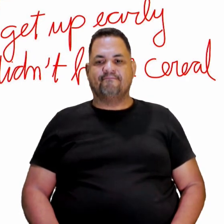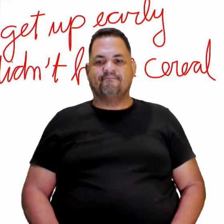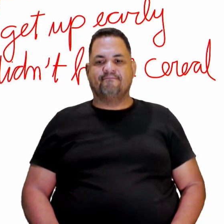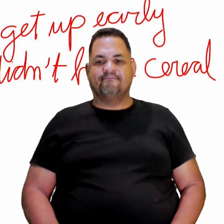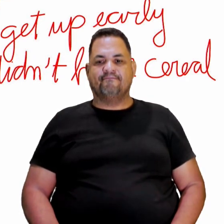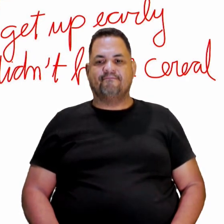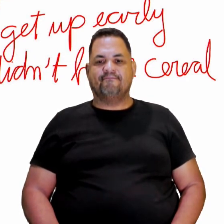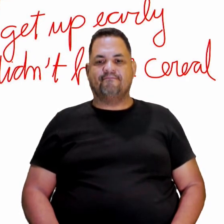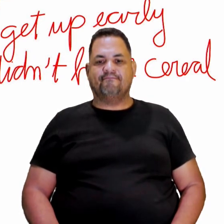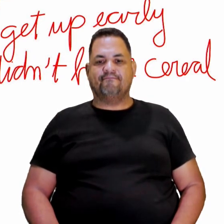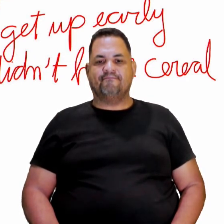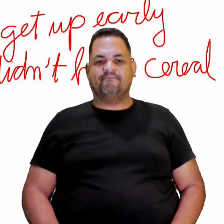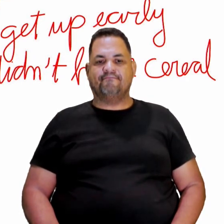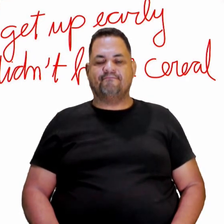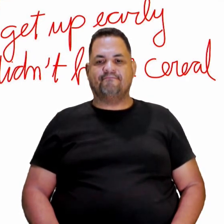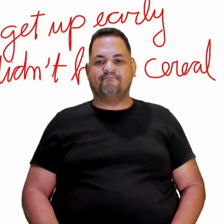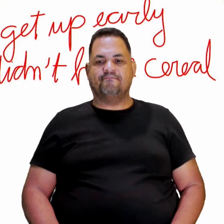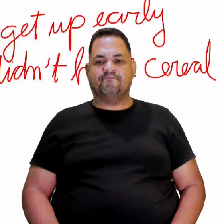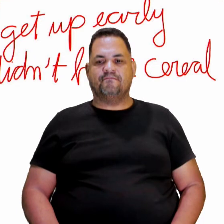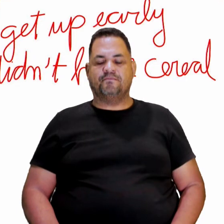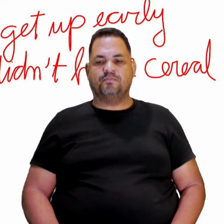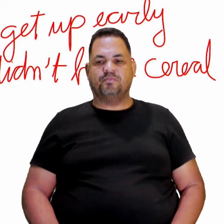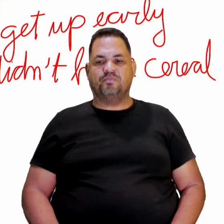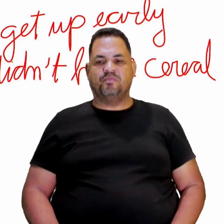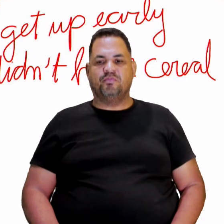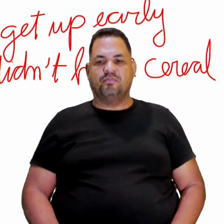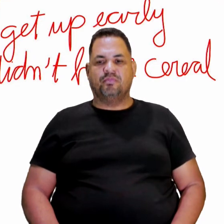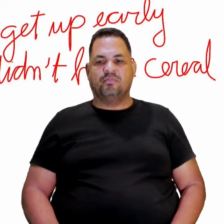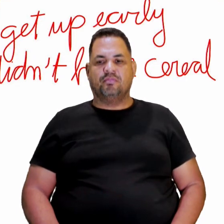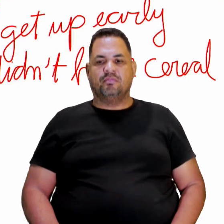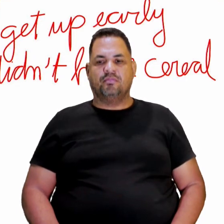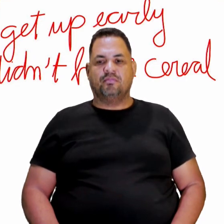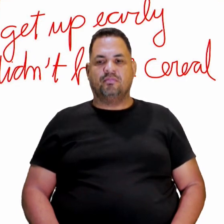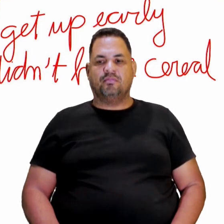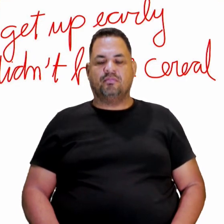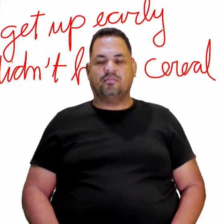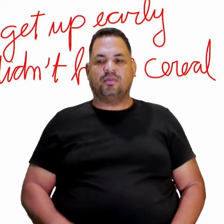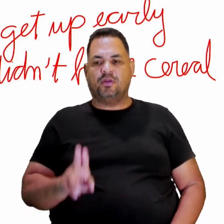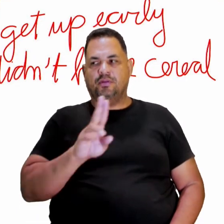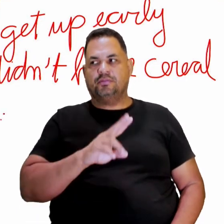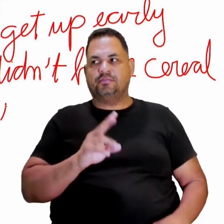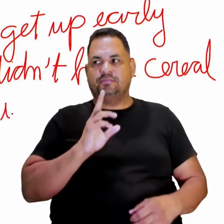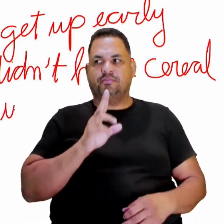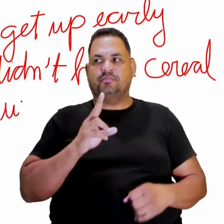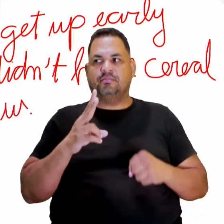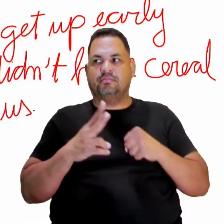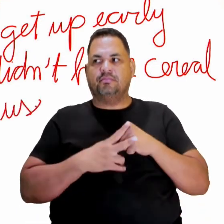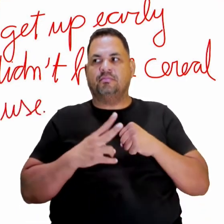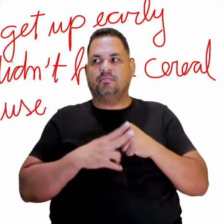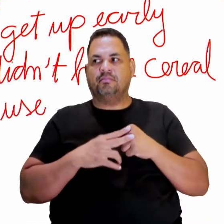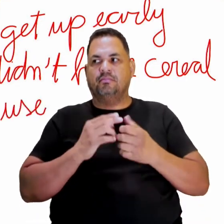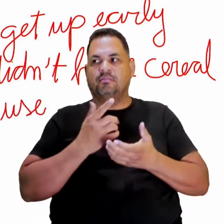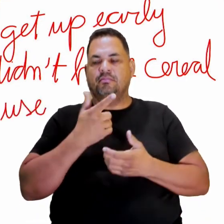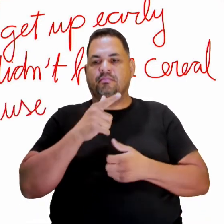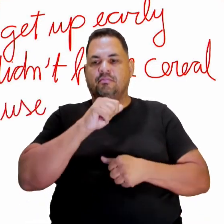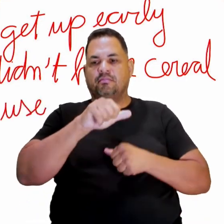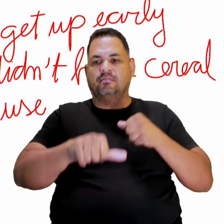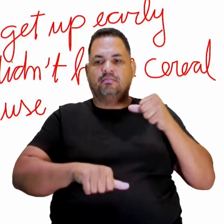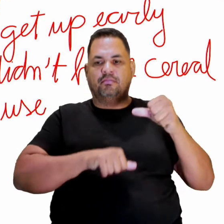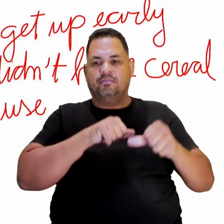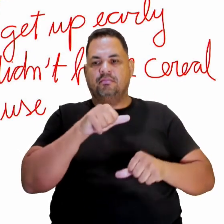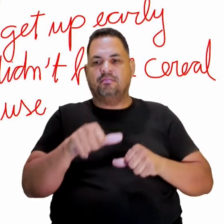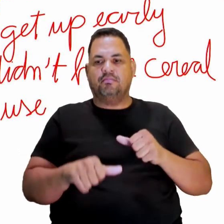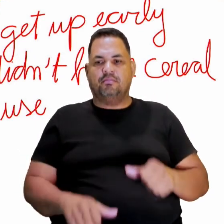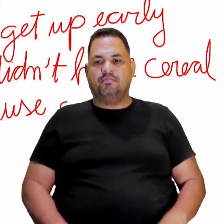mundo? Tudo bem que eu tô usando o mesmo pronome pessoal aqui, mas ainda assim. I didn't. Vou usar o mesmo verbo porque não tem alteração. I